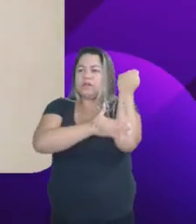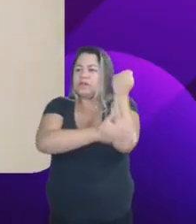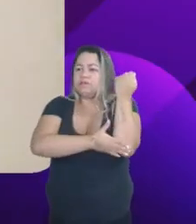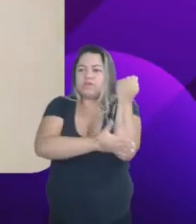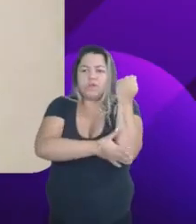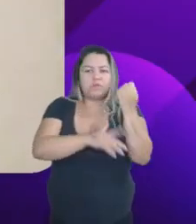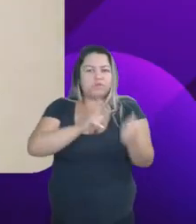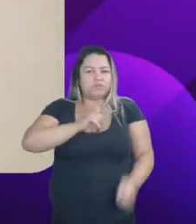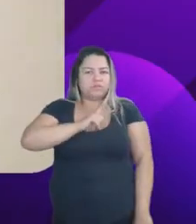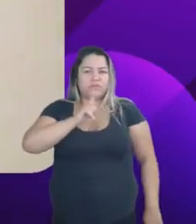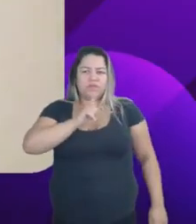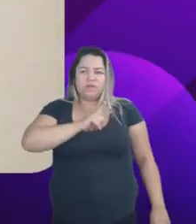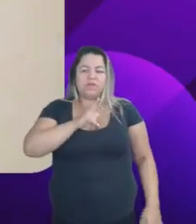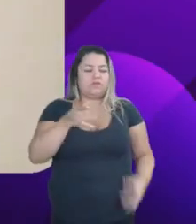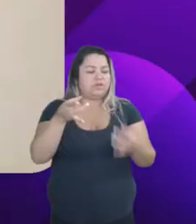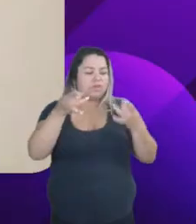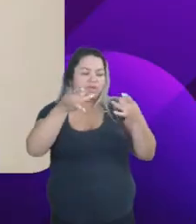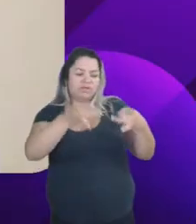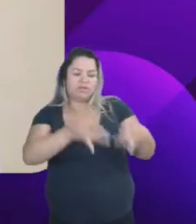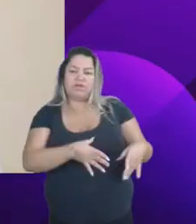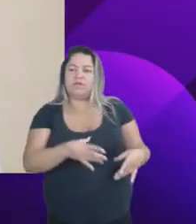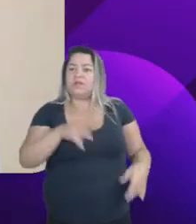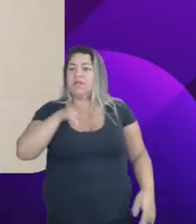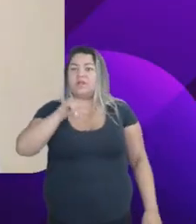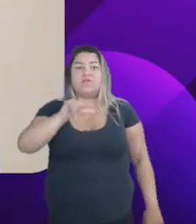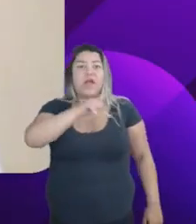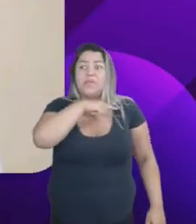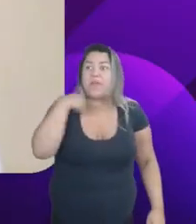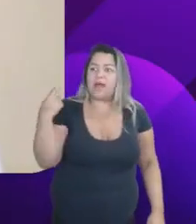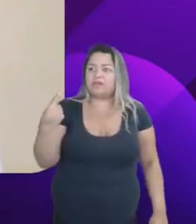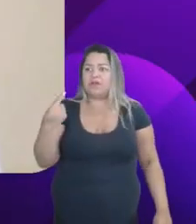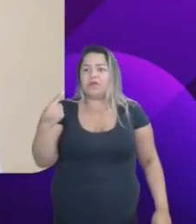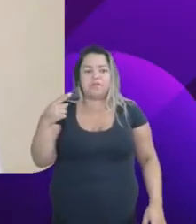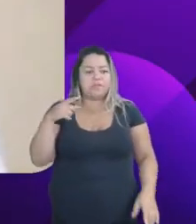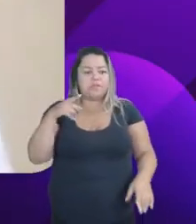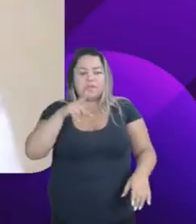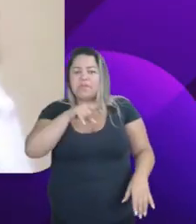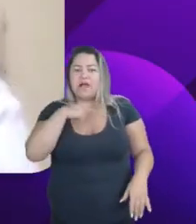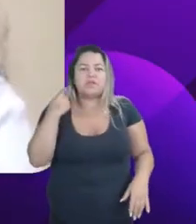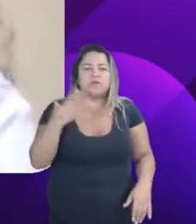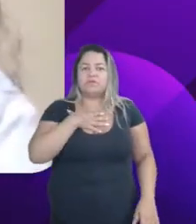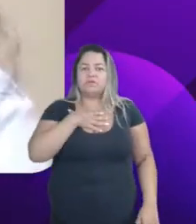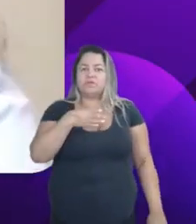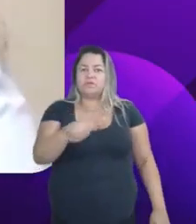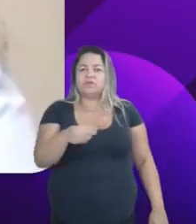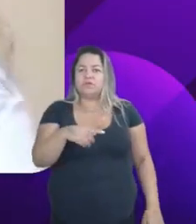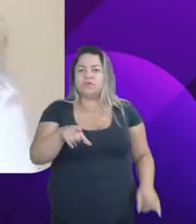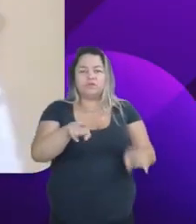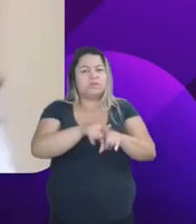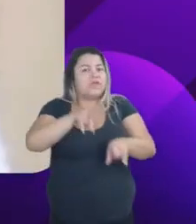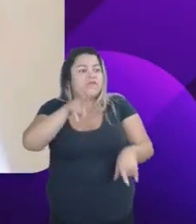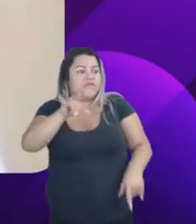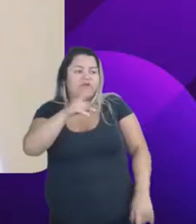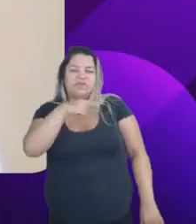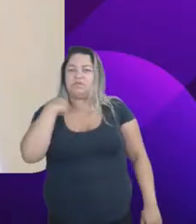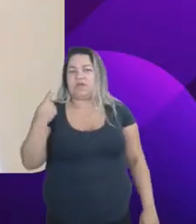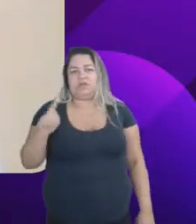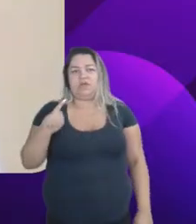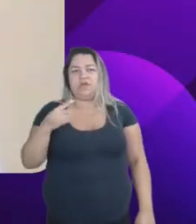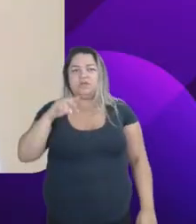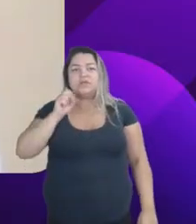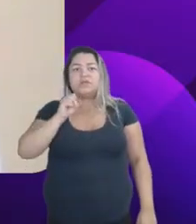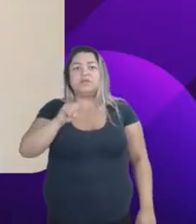Me diz que se eu deixar ele, ele vai me matar e matar meus filhos. Me diz que ele vai se matar se eu deixar